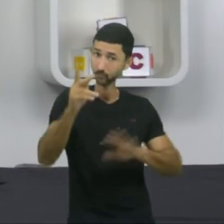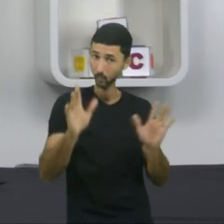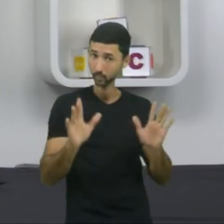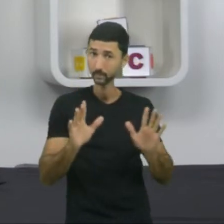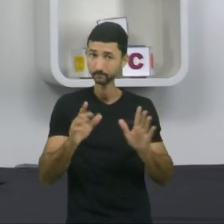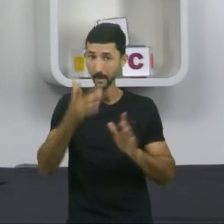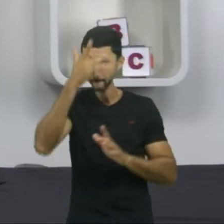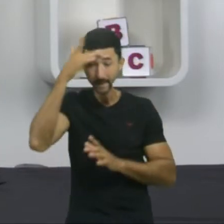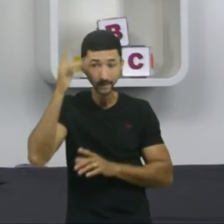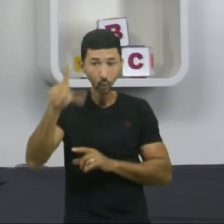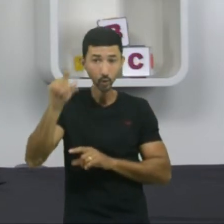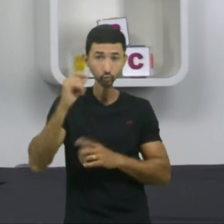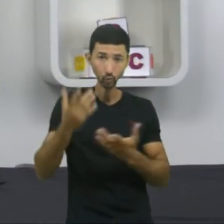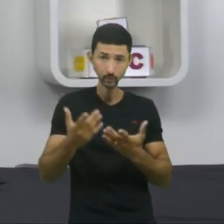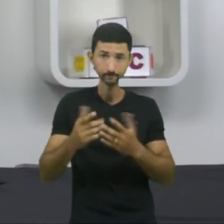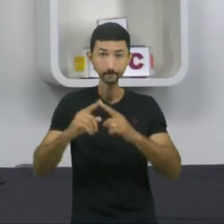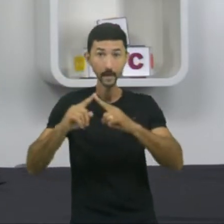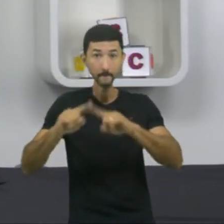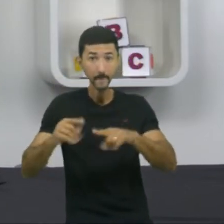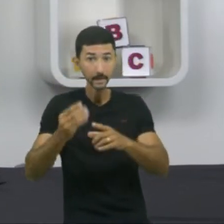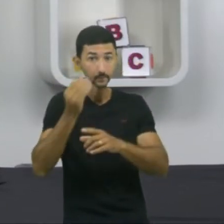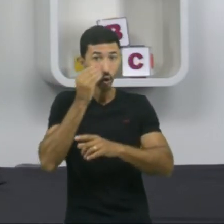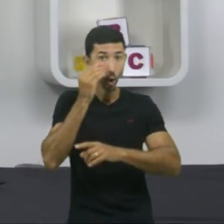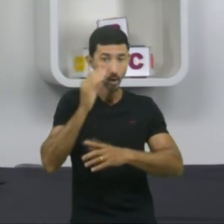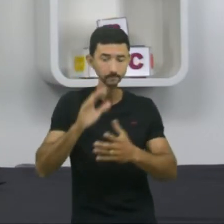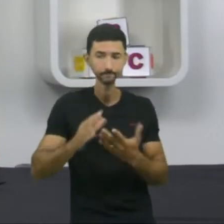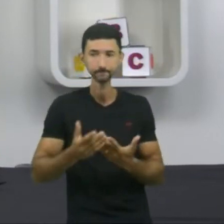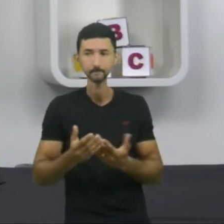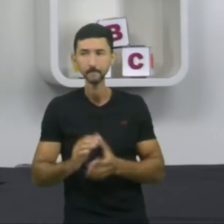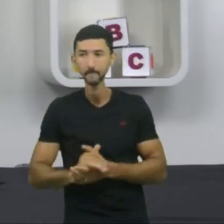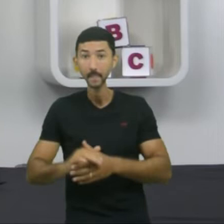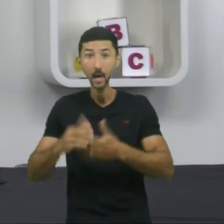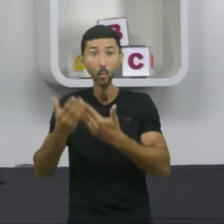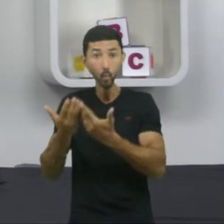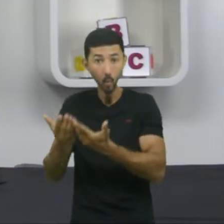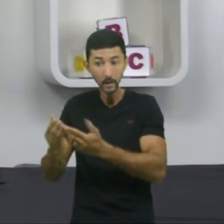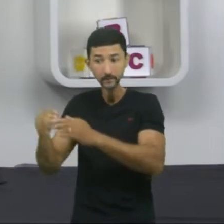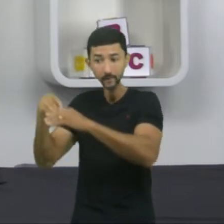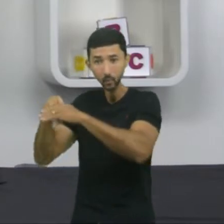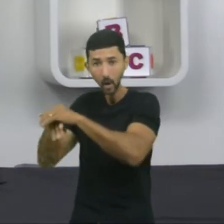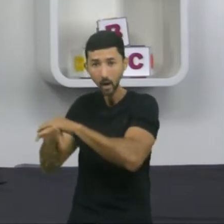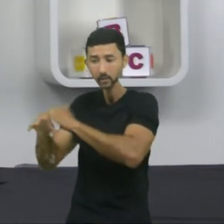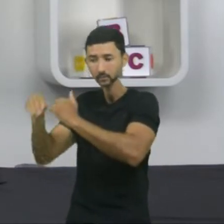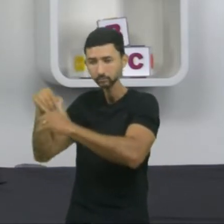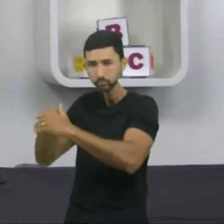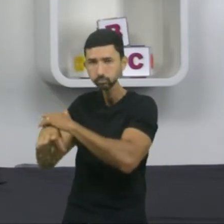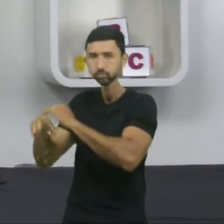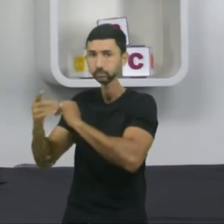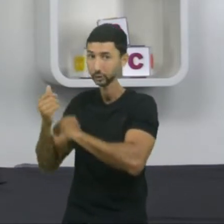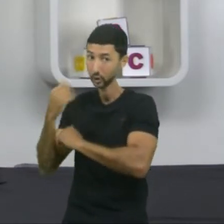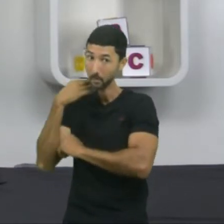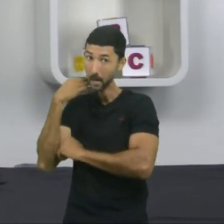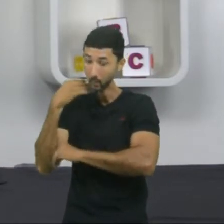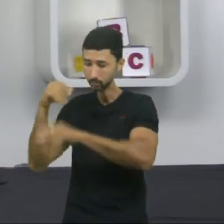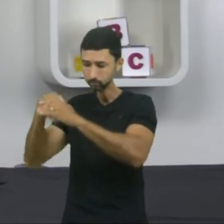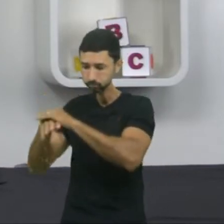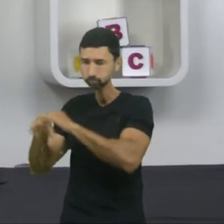possíveis, tá? Só que tem uma diferença. Quando você vai guardando e acumulando um